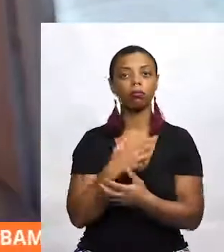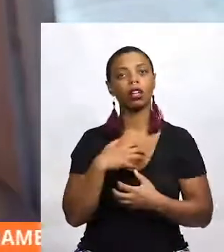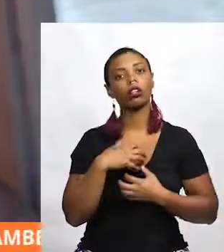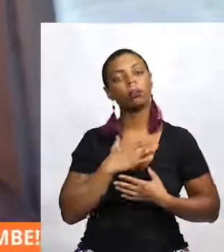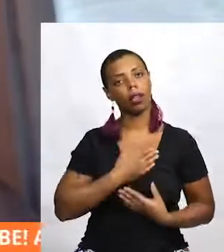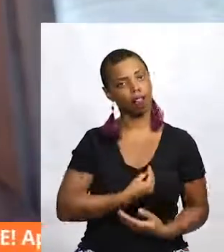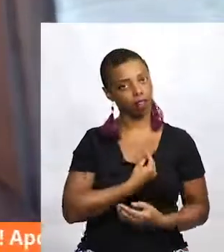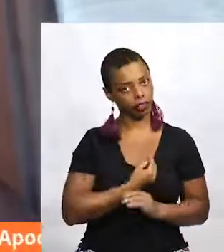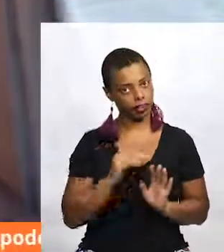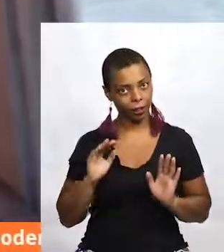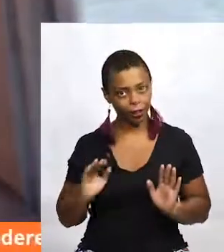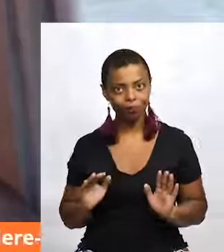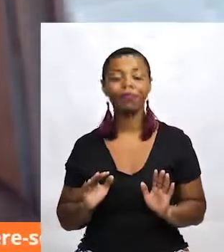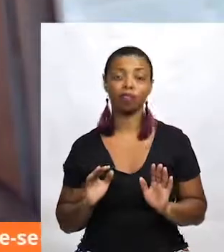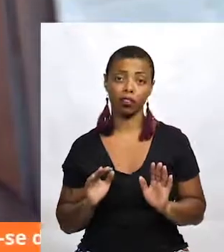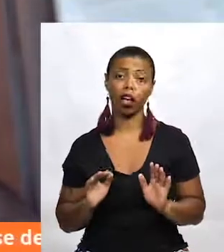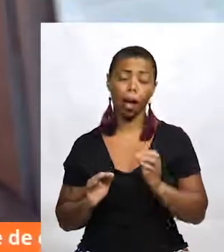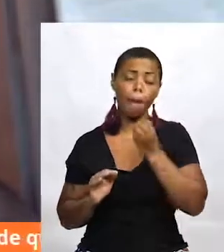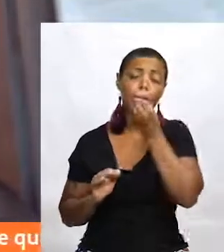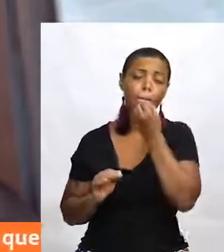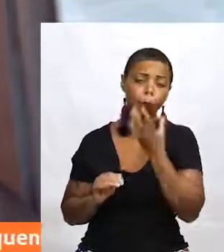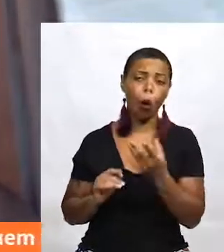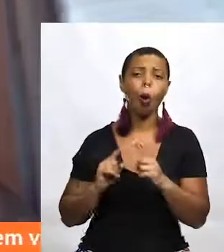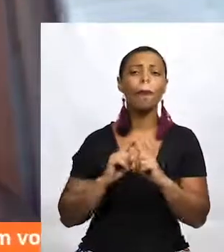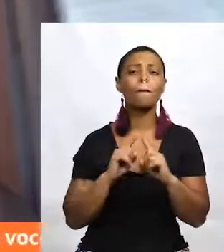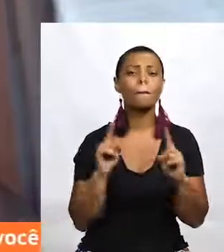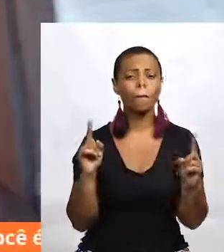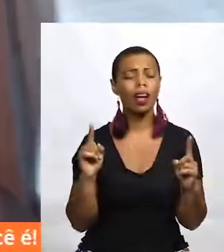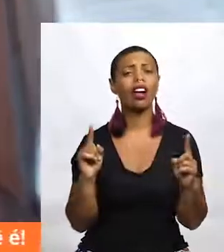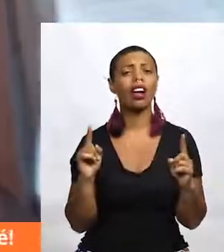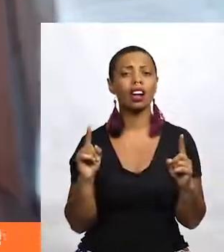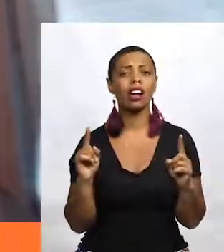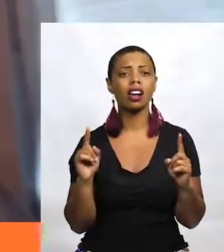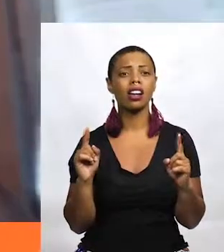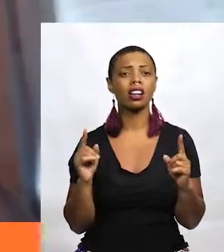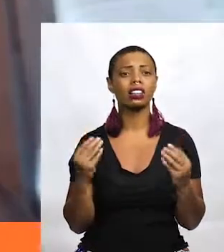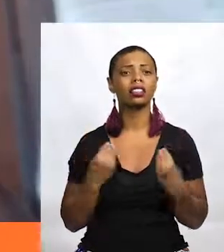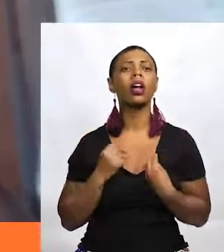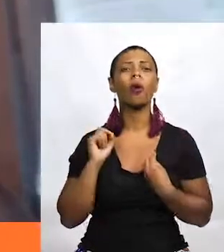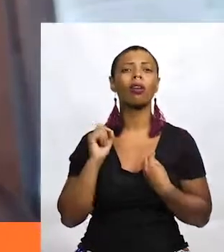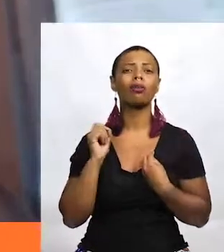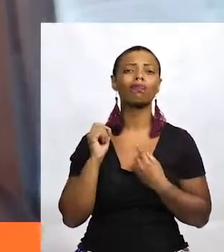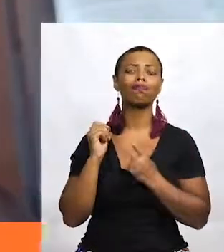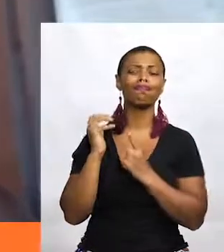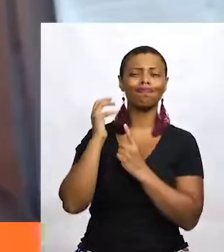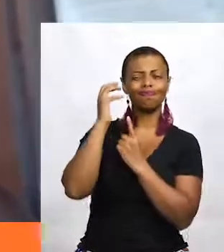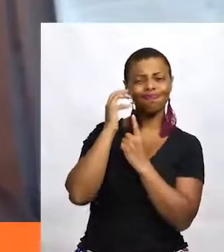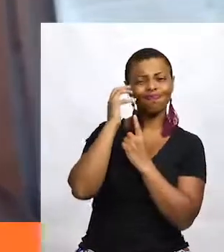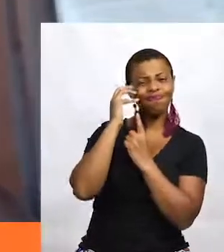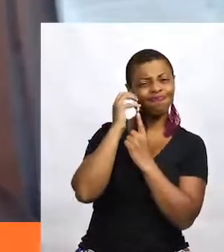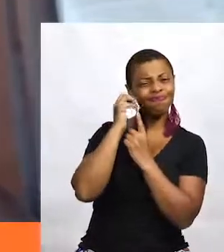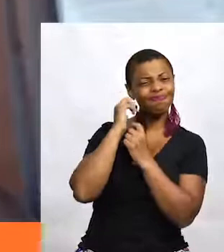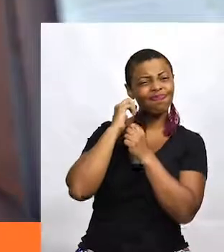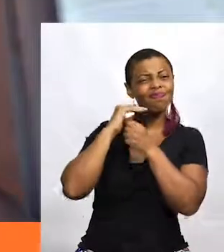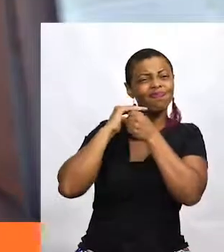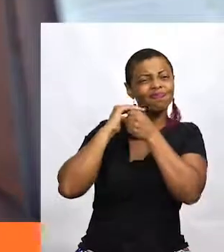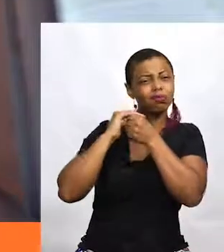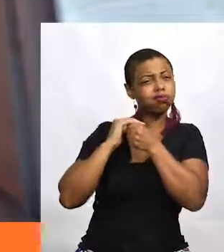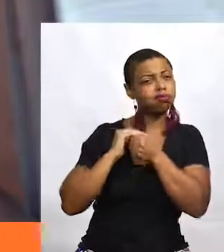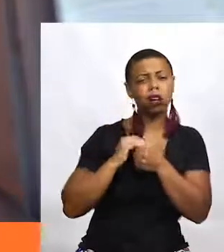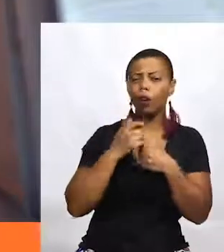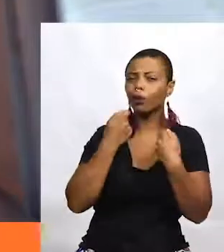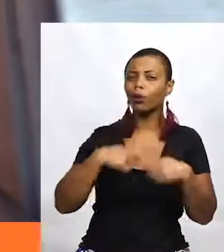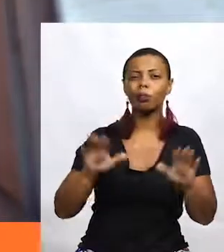é bom, mas ele traz uma pressão que nós não deveríamos ter, né? Que é o que o Spike Lee chama